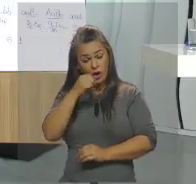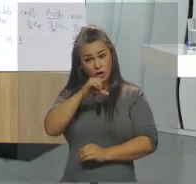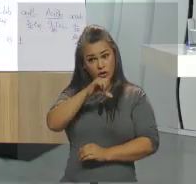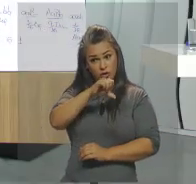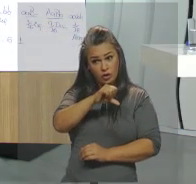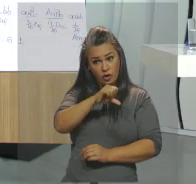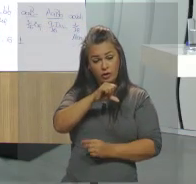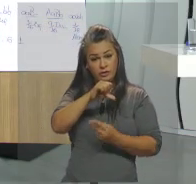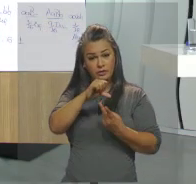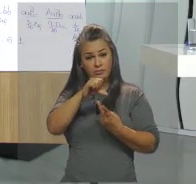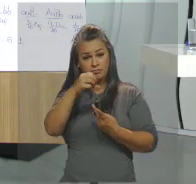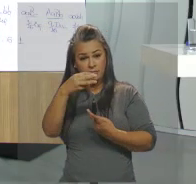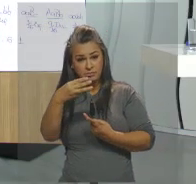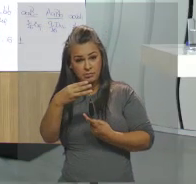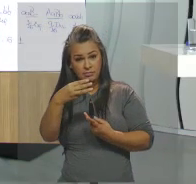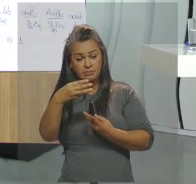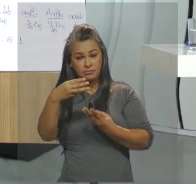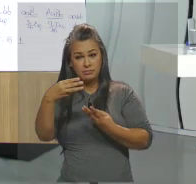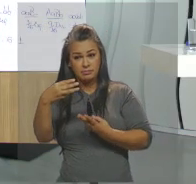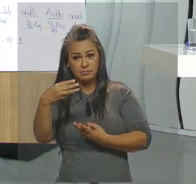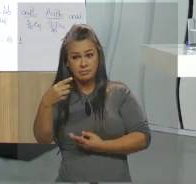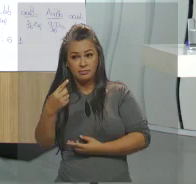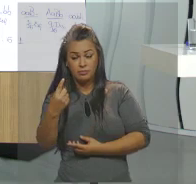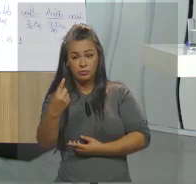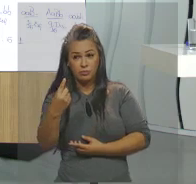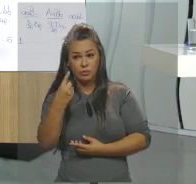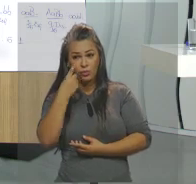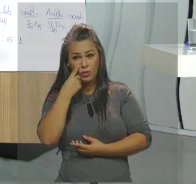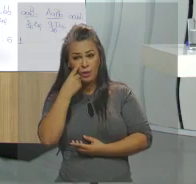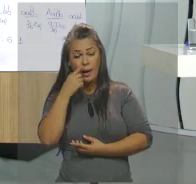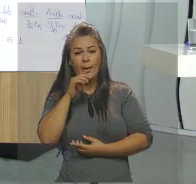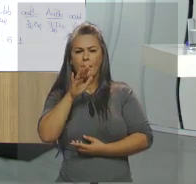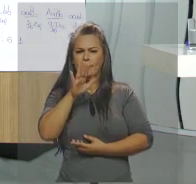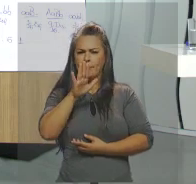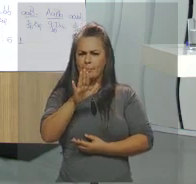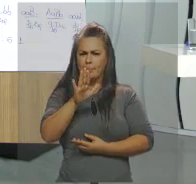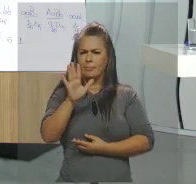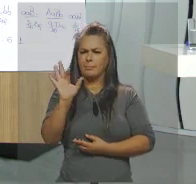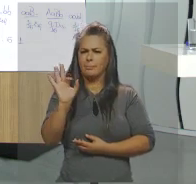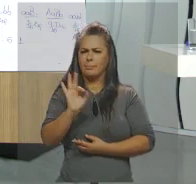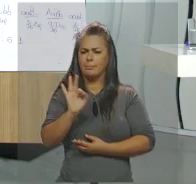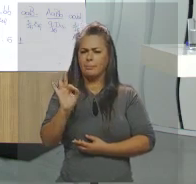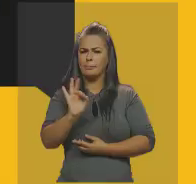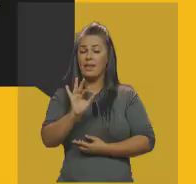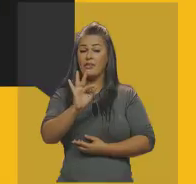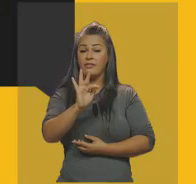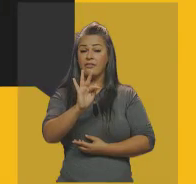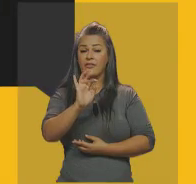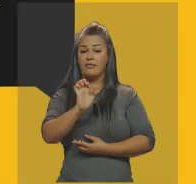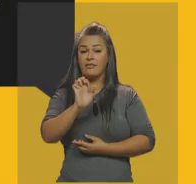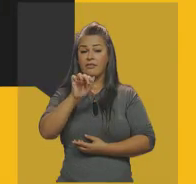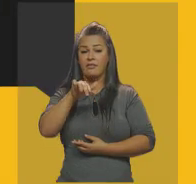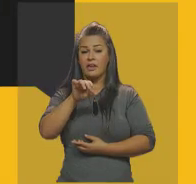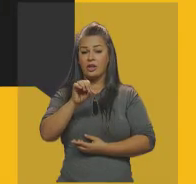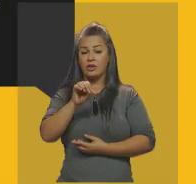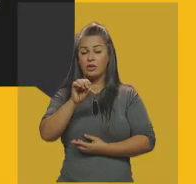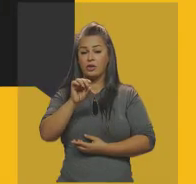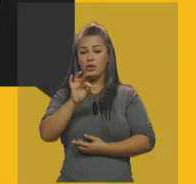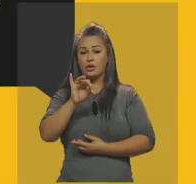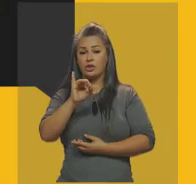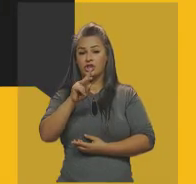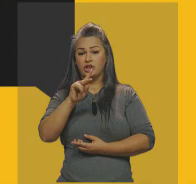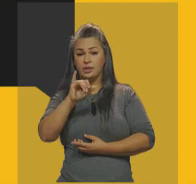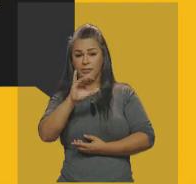1, porém, a proporção fenotípica, que eu acabei de falar, não obedeceu às